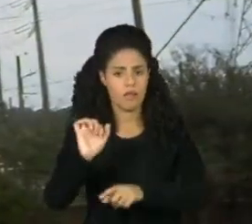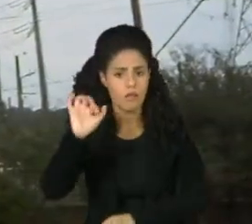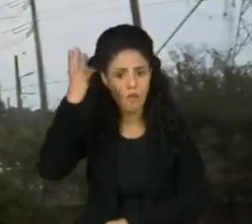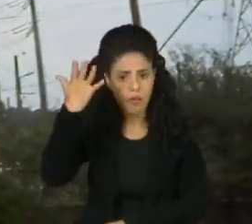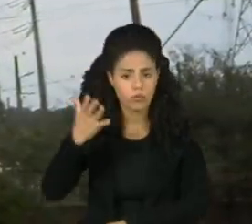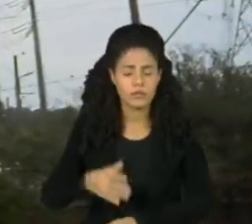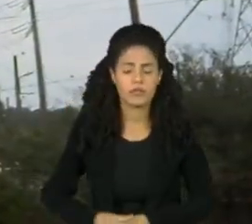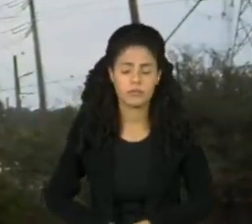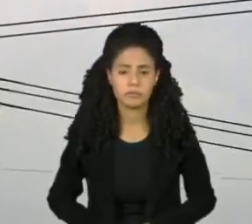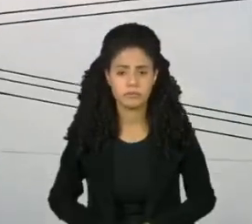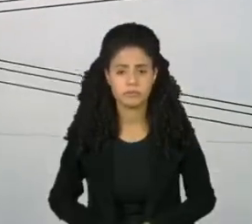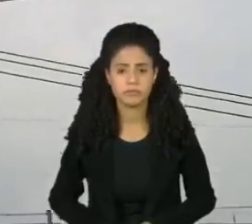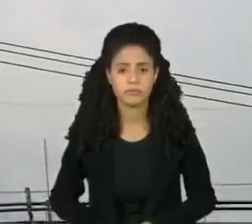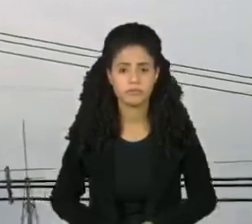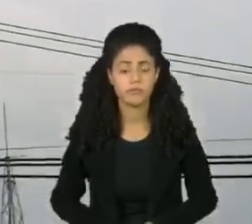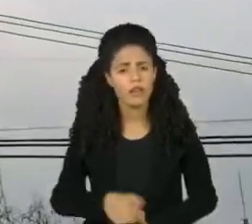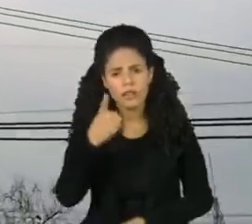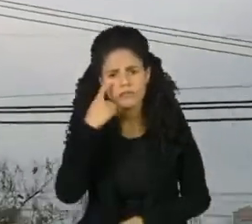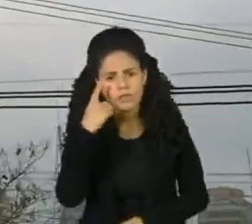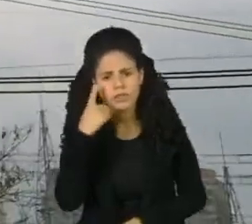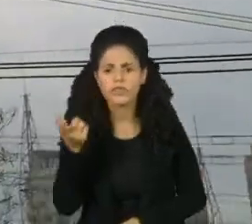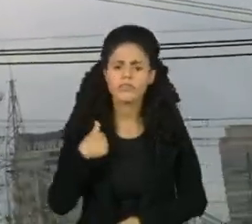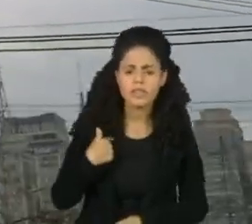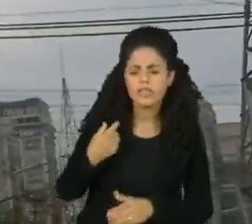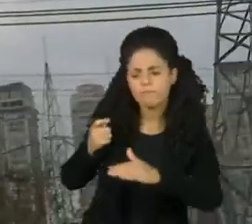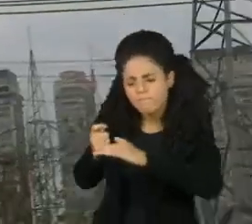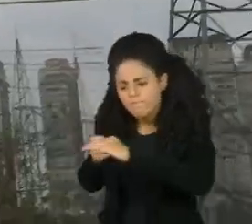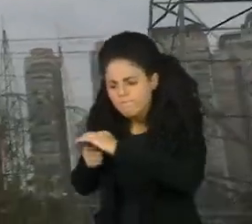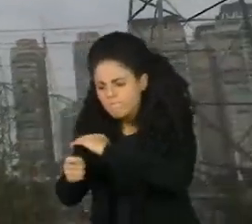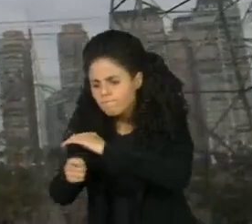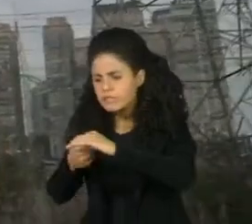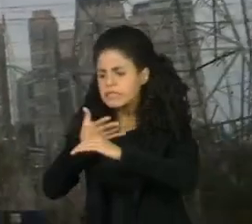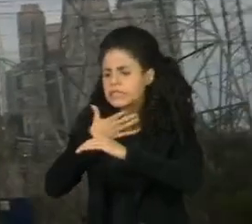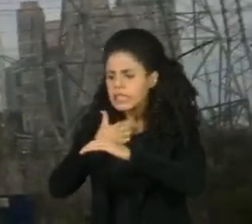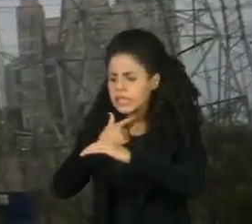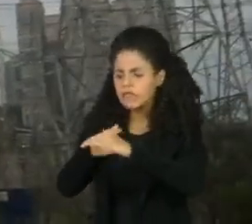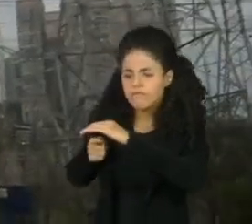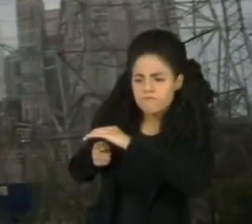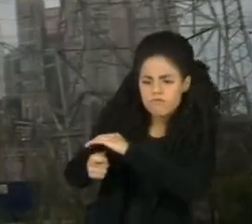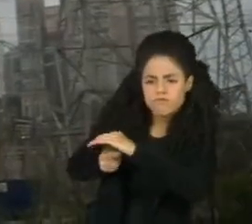geramos para investir nisso se você está se apropriando de uma riqueza que não precisou pro